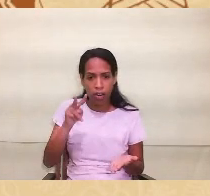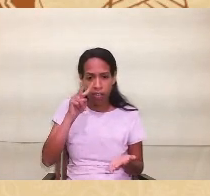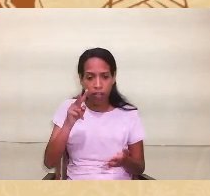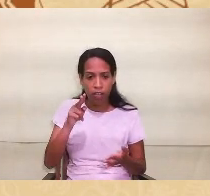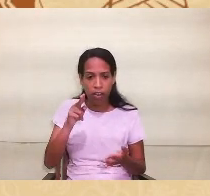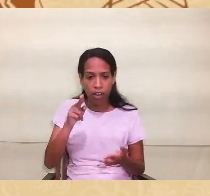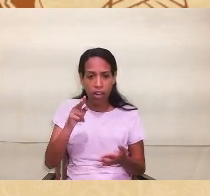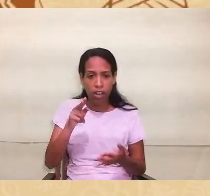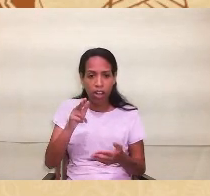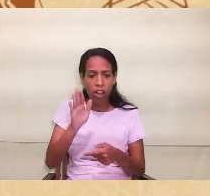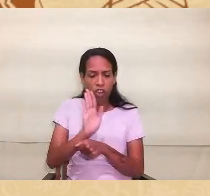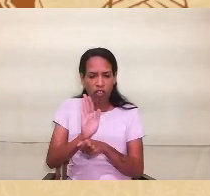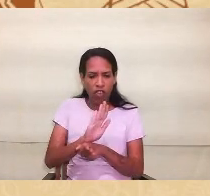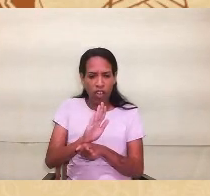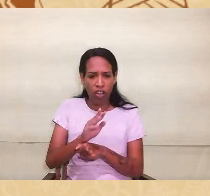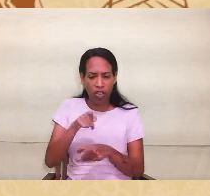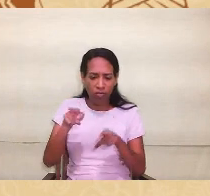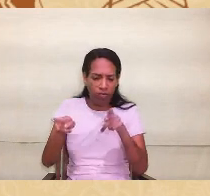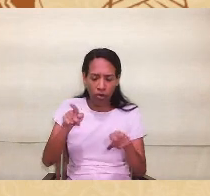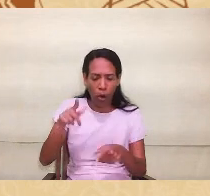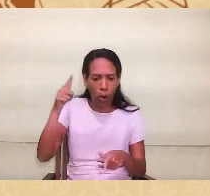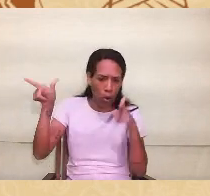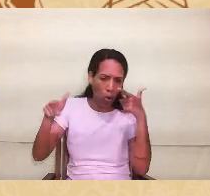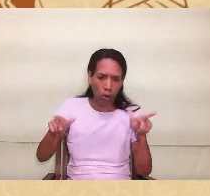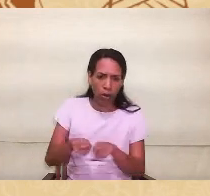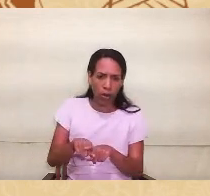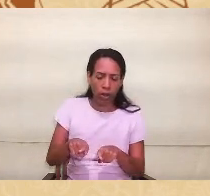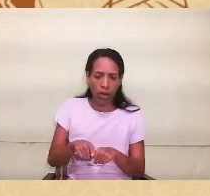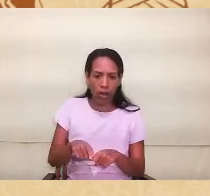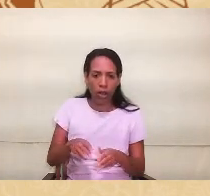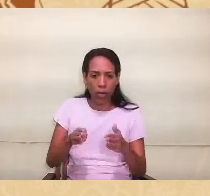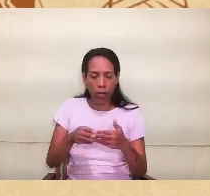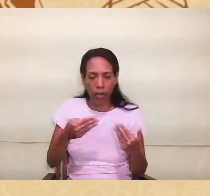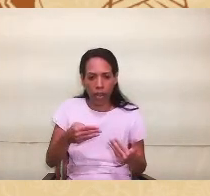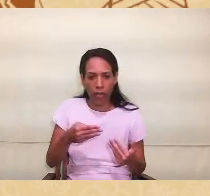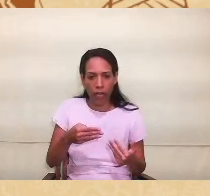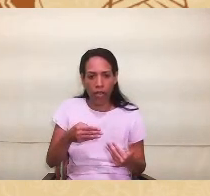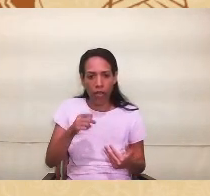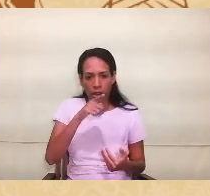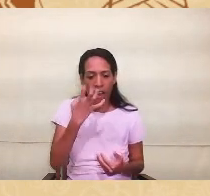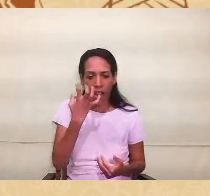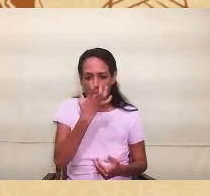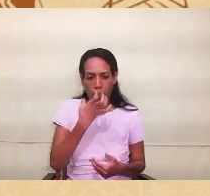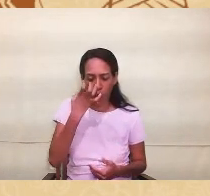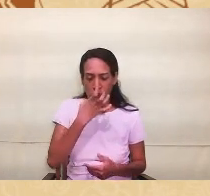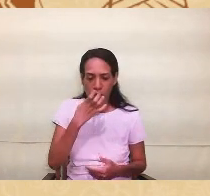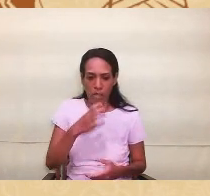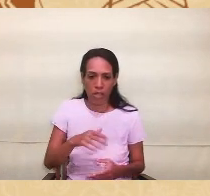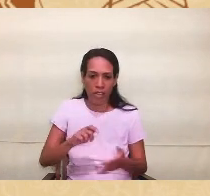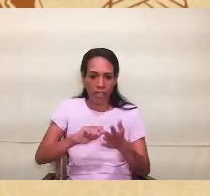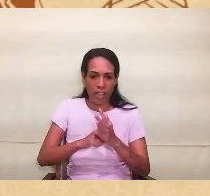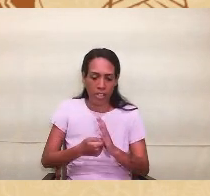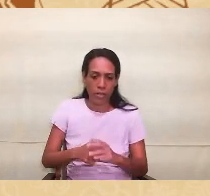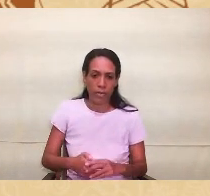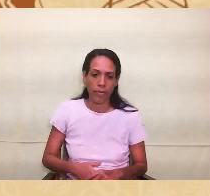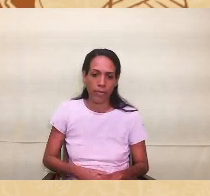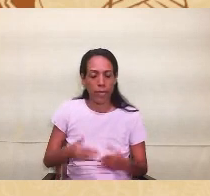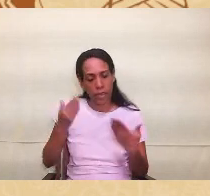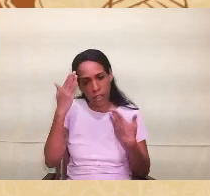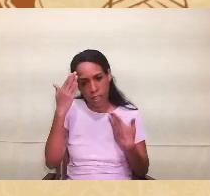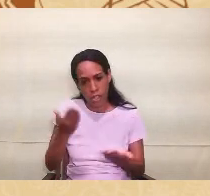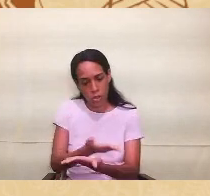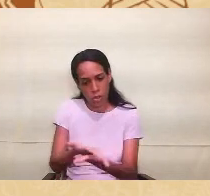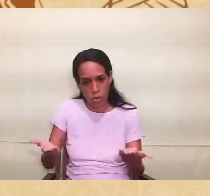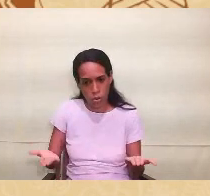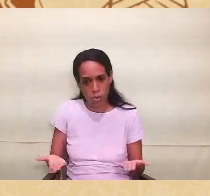e a outros, né? Cazé, por favor, então, o fechamento. Agradecer a todas e